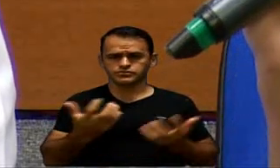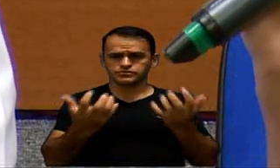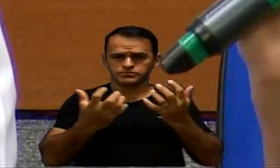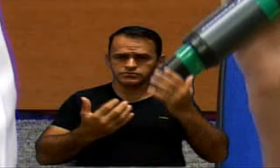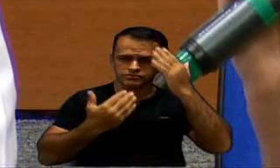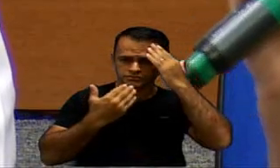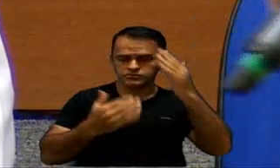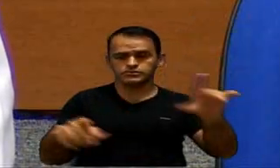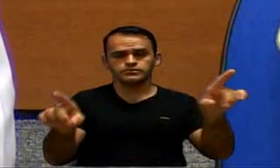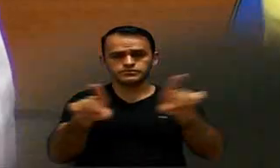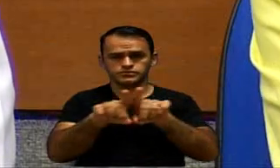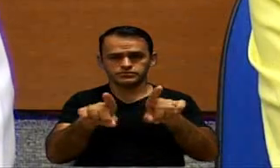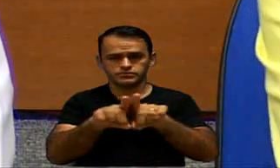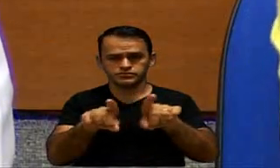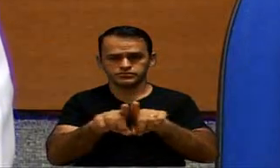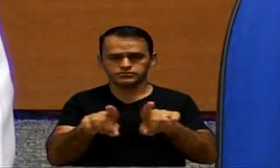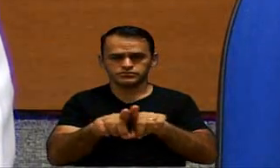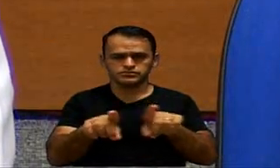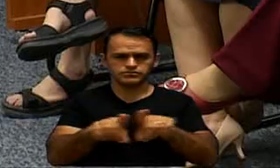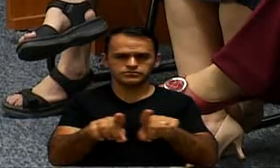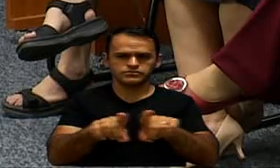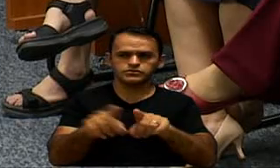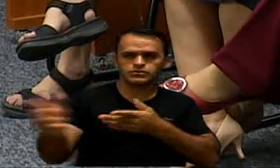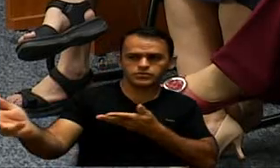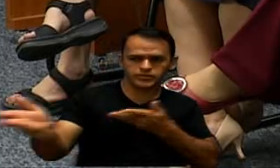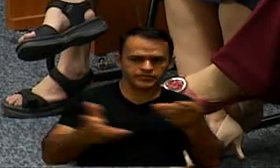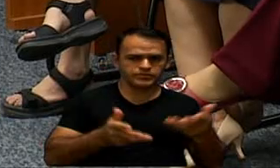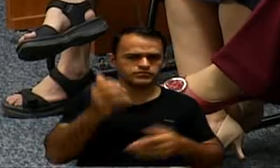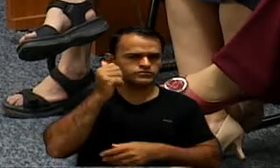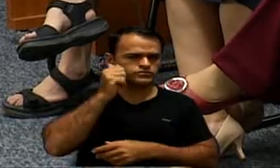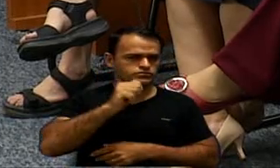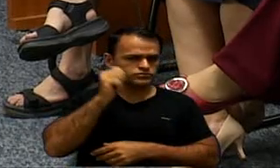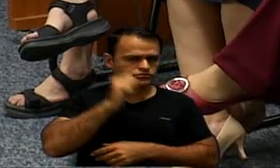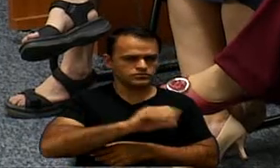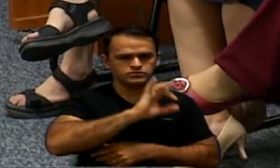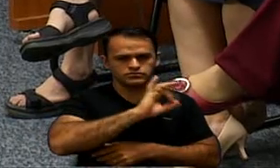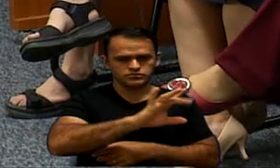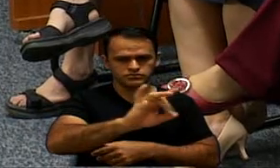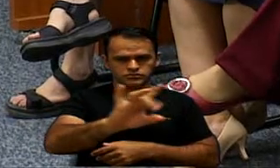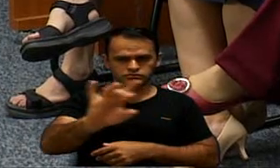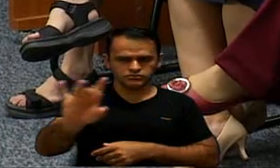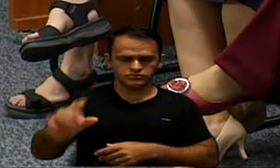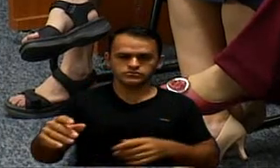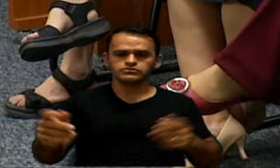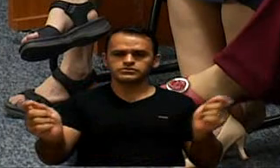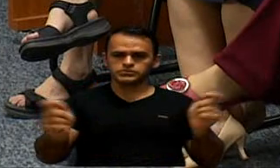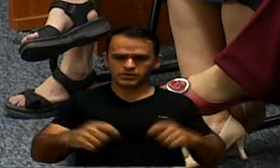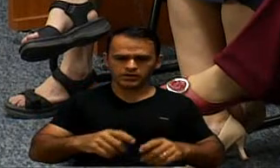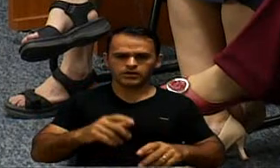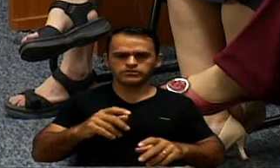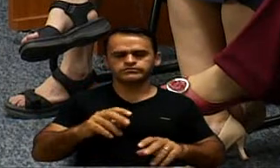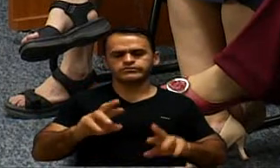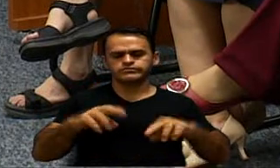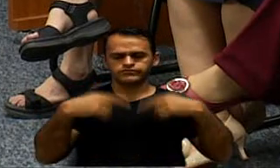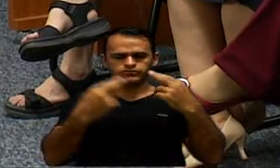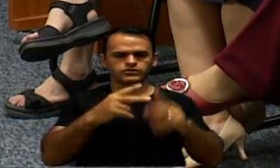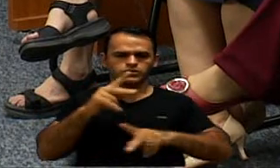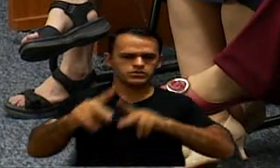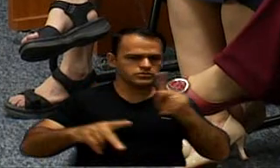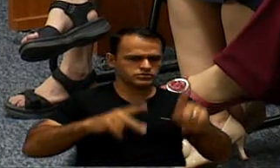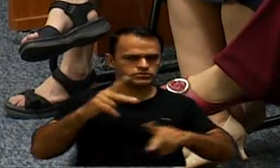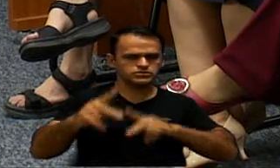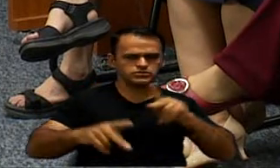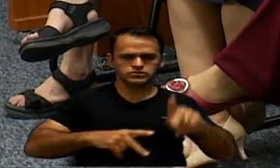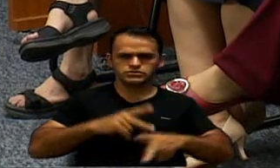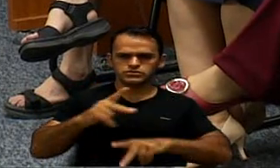também às participantes, nas nossas convidadas, né? Que essa audiência pública ela foi organizada a várias